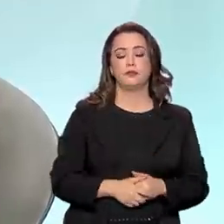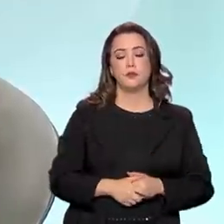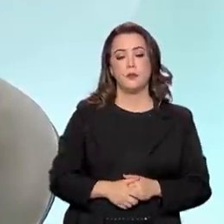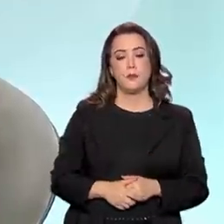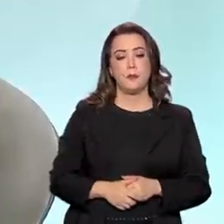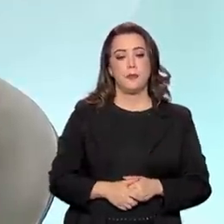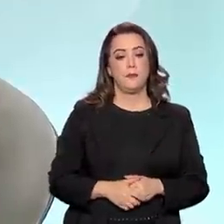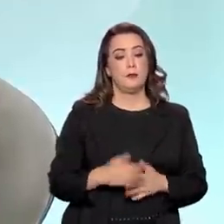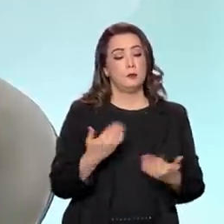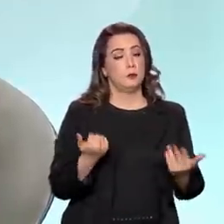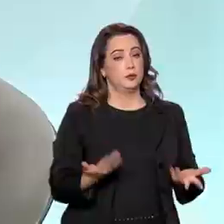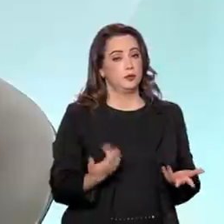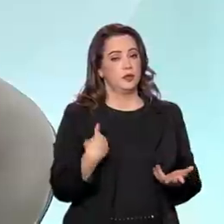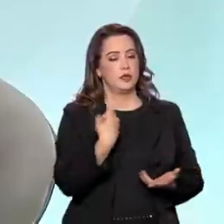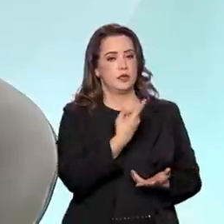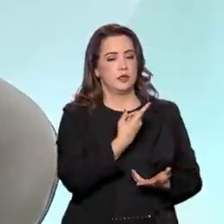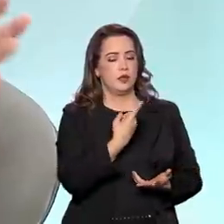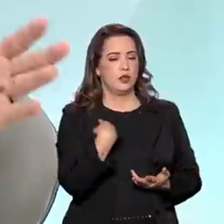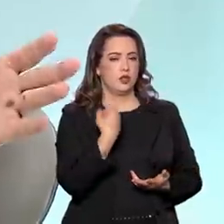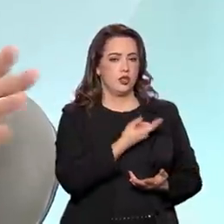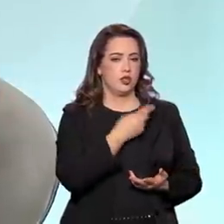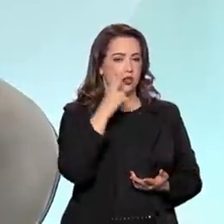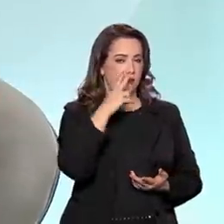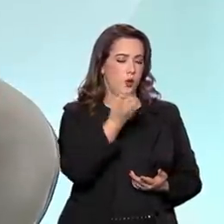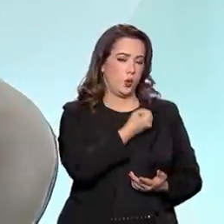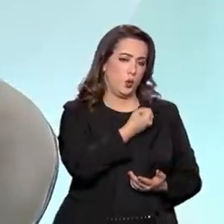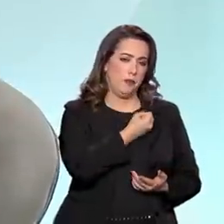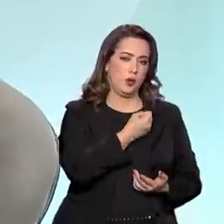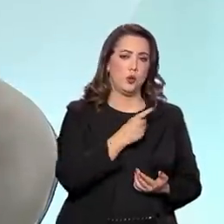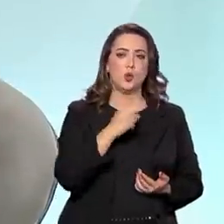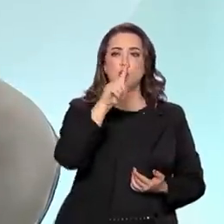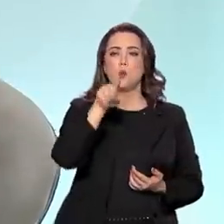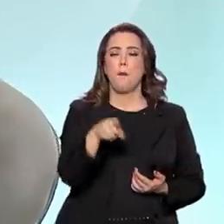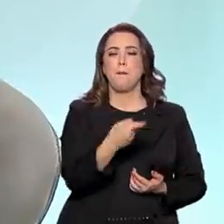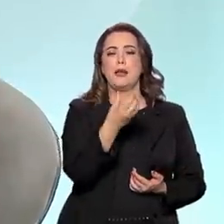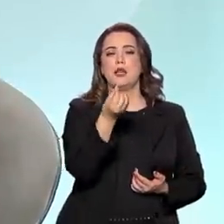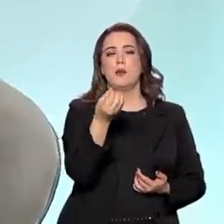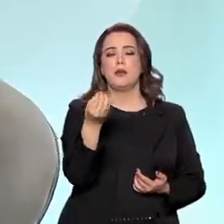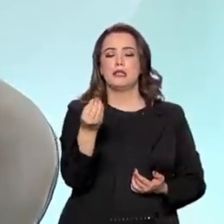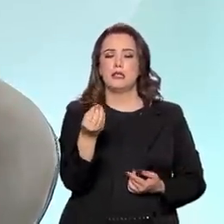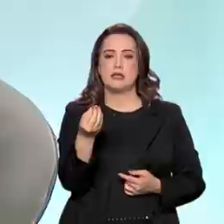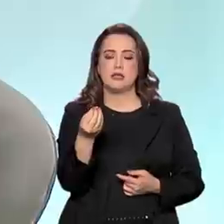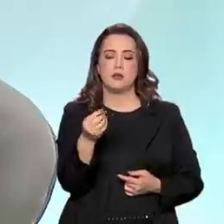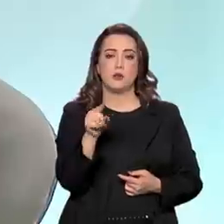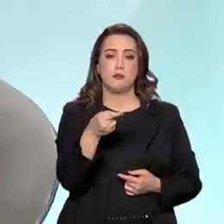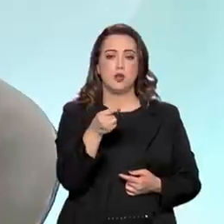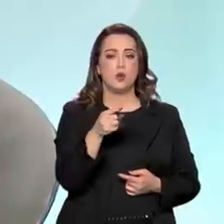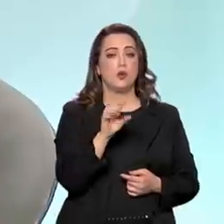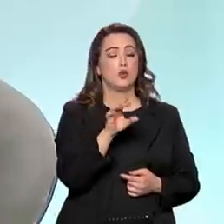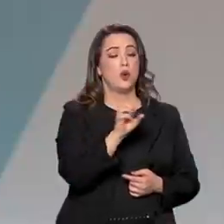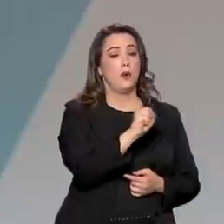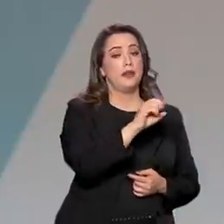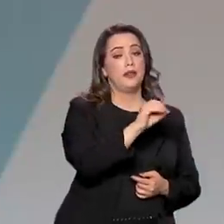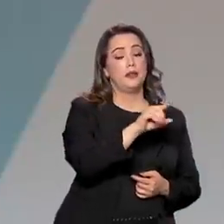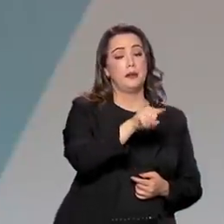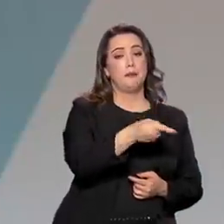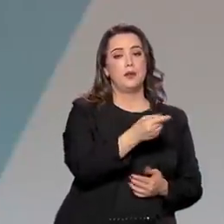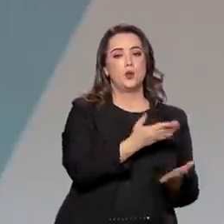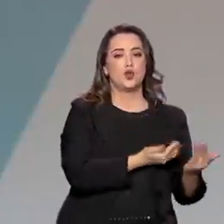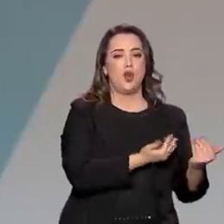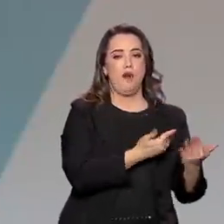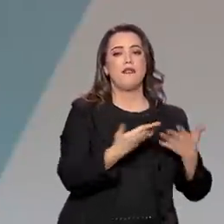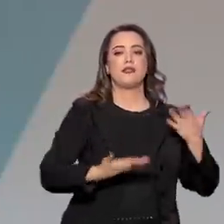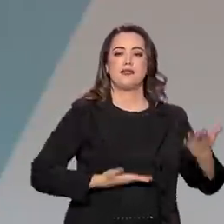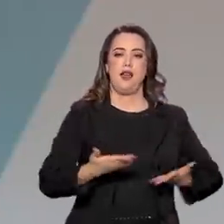vai ser de cada né Essa quantia pequena de 1 milhão e 600 80.000 jogam seguir tem agora todo aquele universo que não